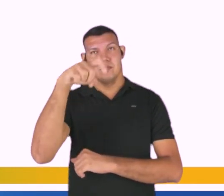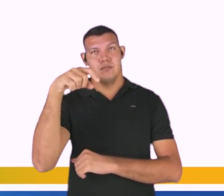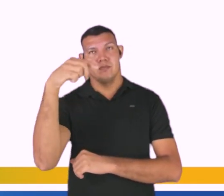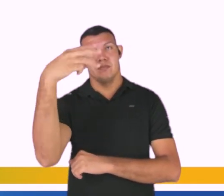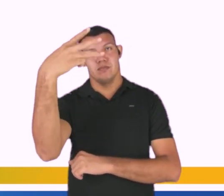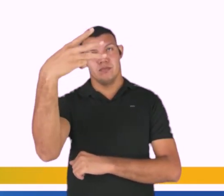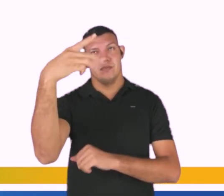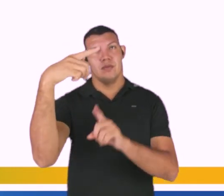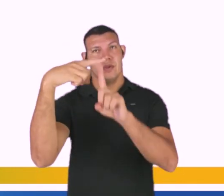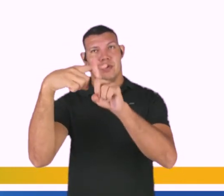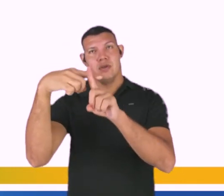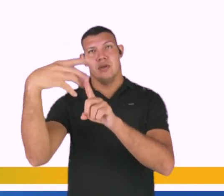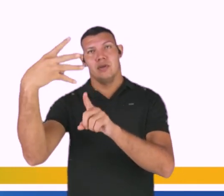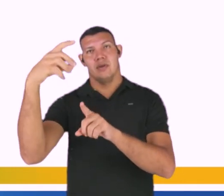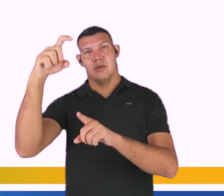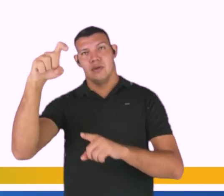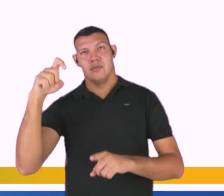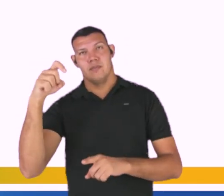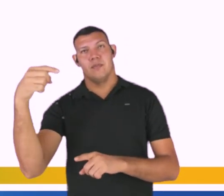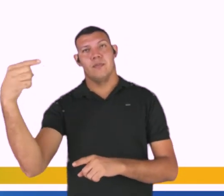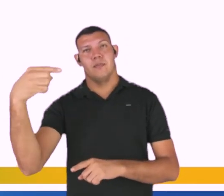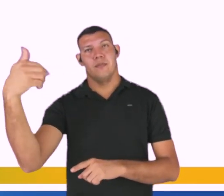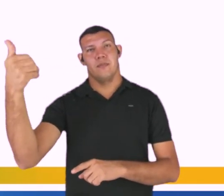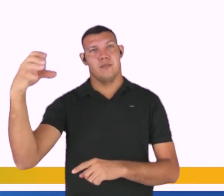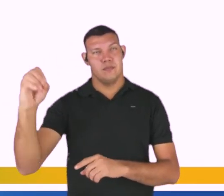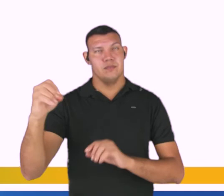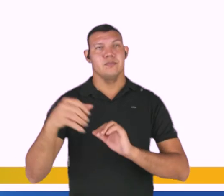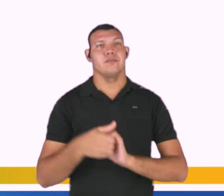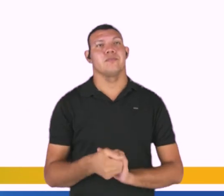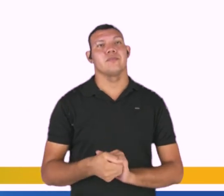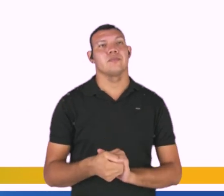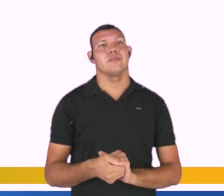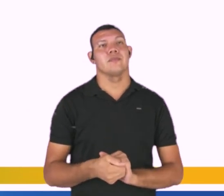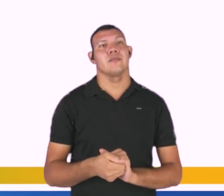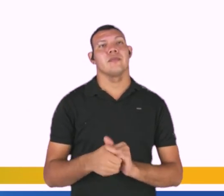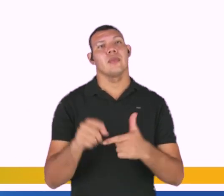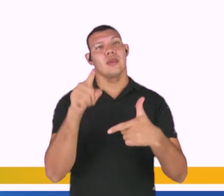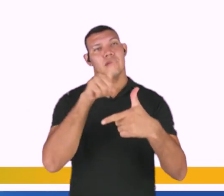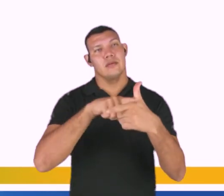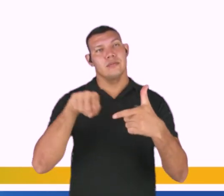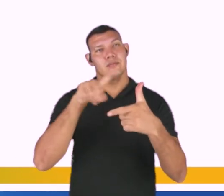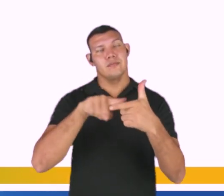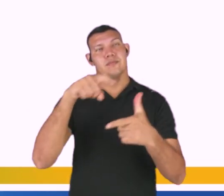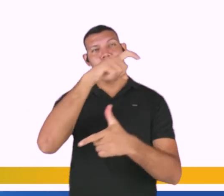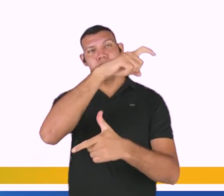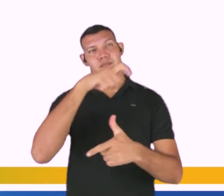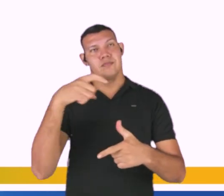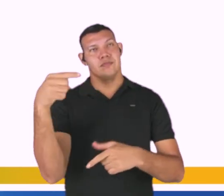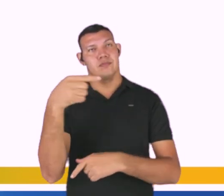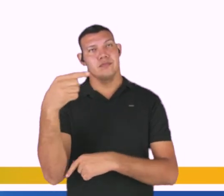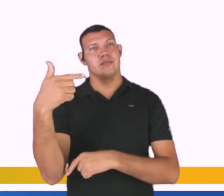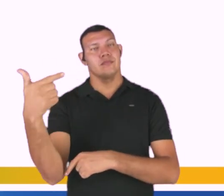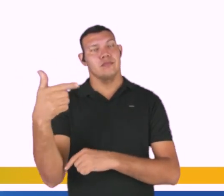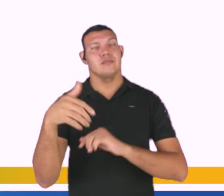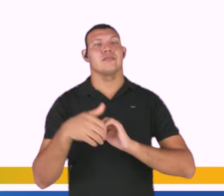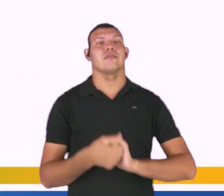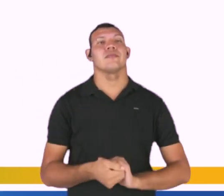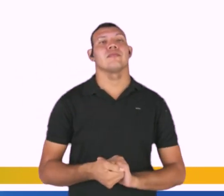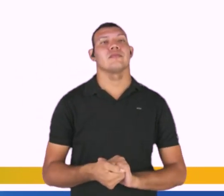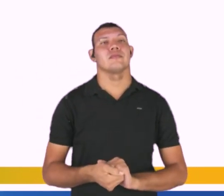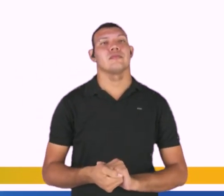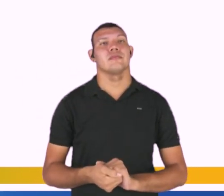menos 10 e aí esse essa peixe nós vamos dividir por x menos 2 é um